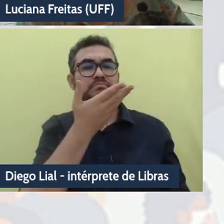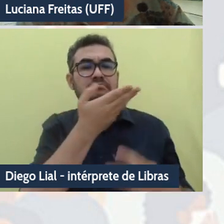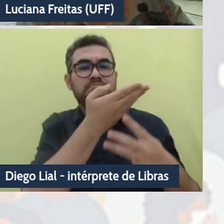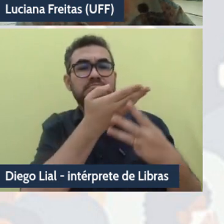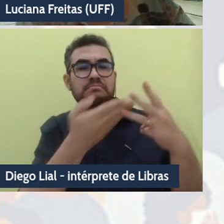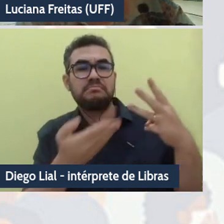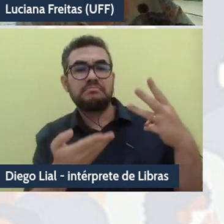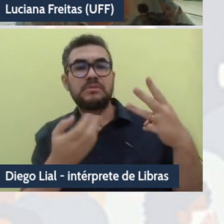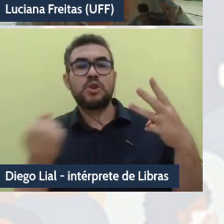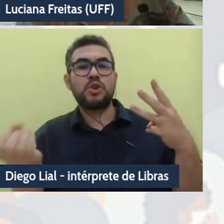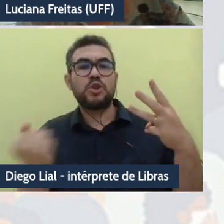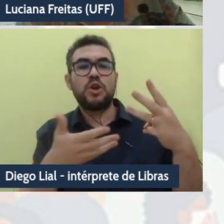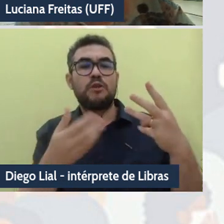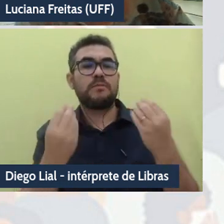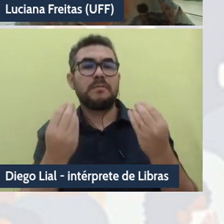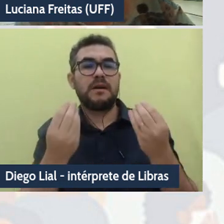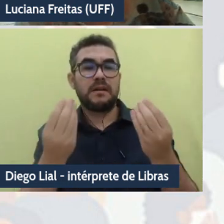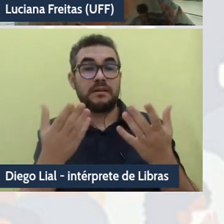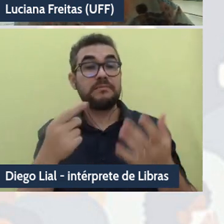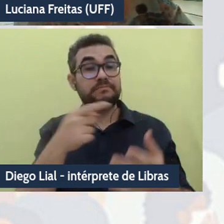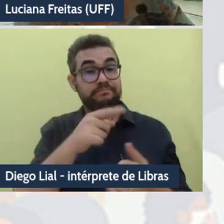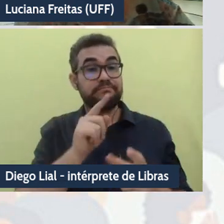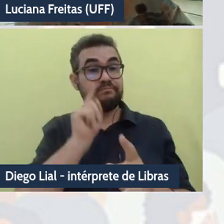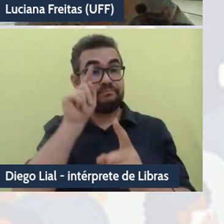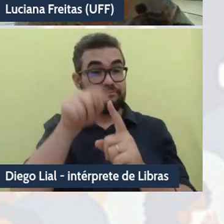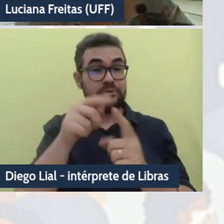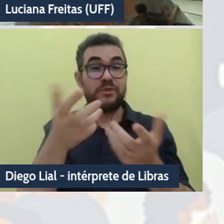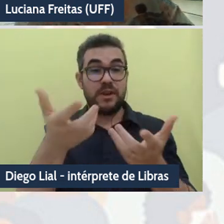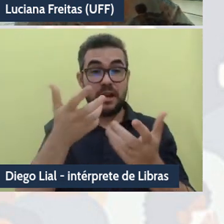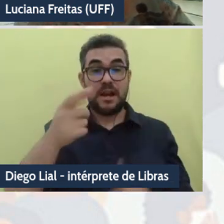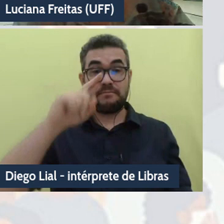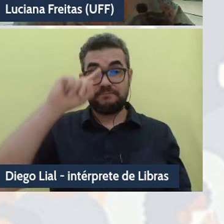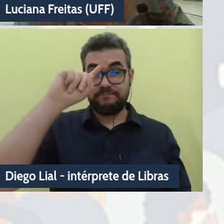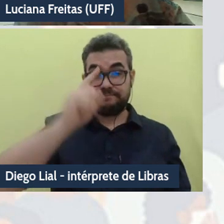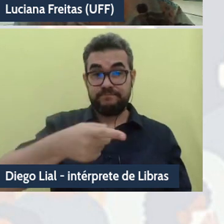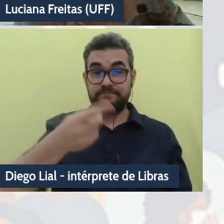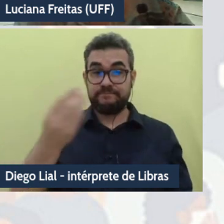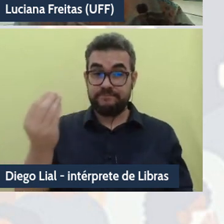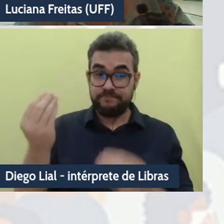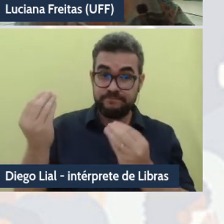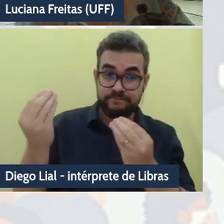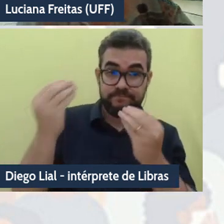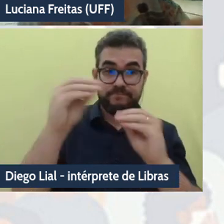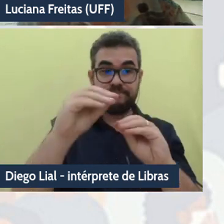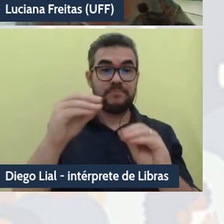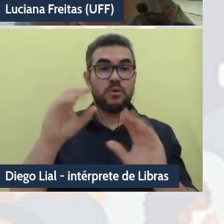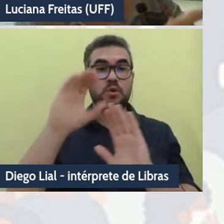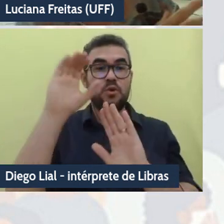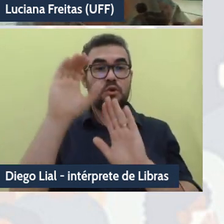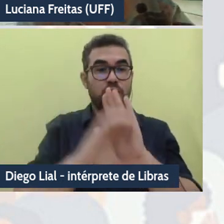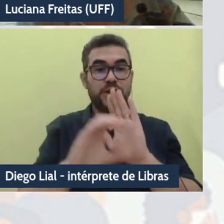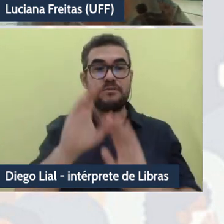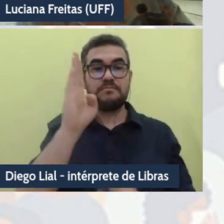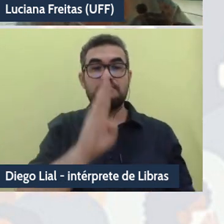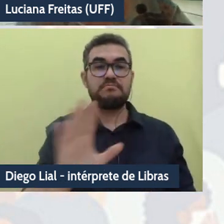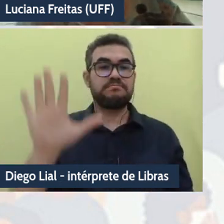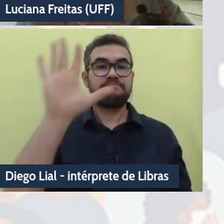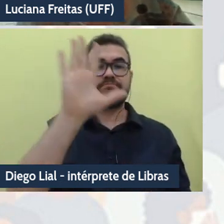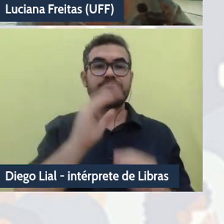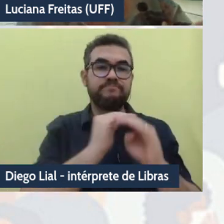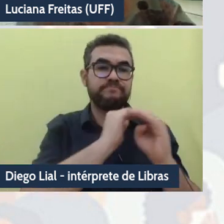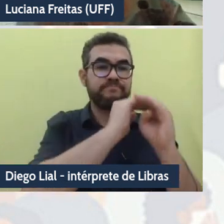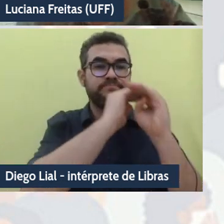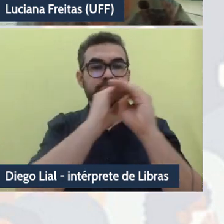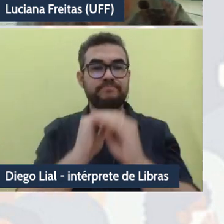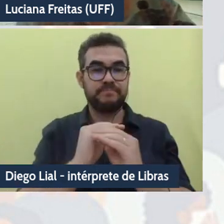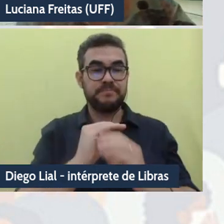têm como objetivo impor um currículo nacional no Brasil. O Brasil ainda não tinha, desde a